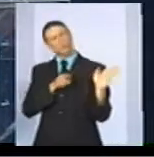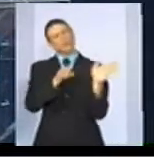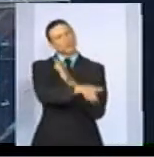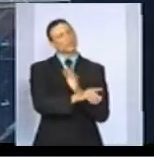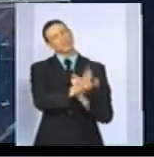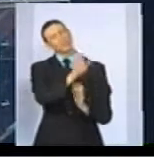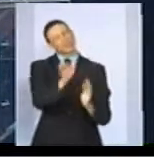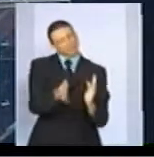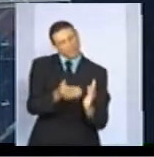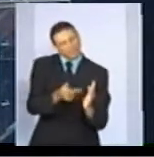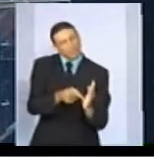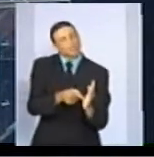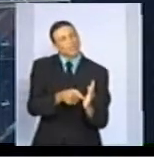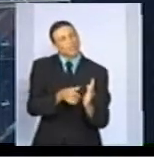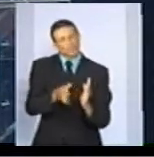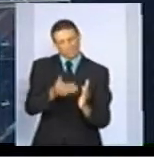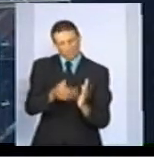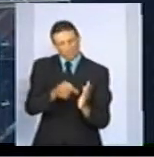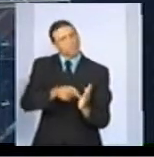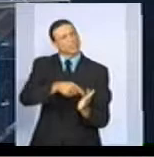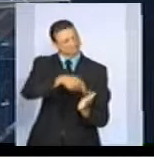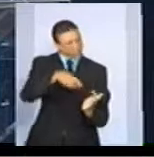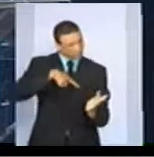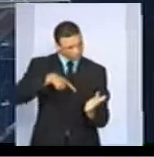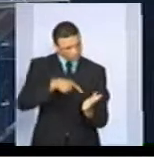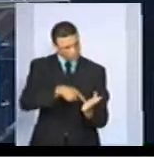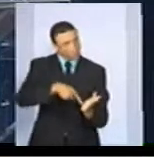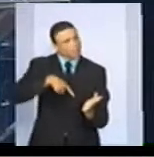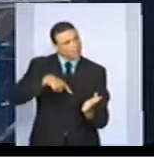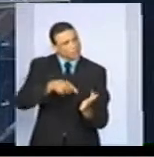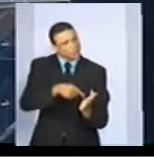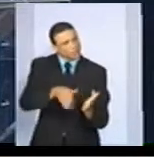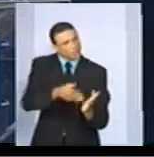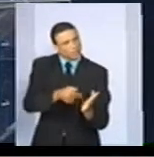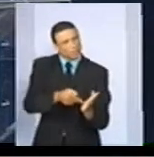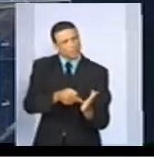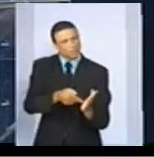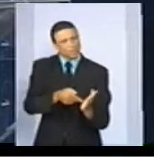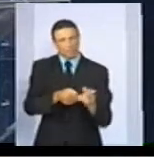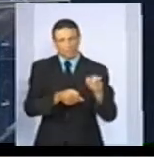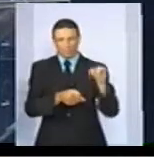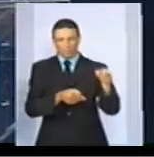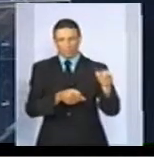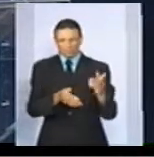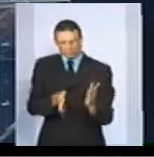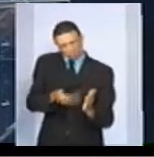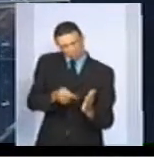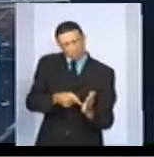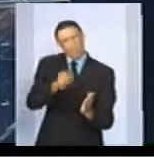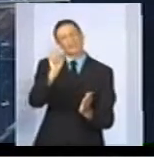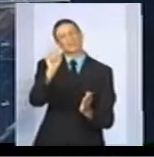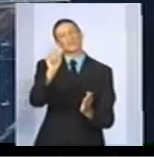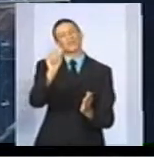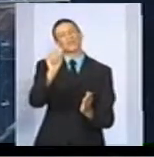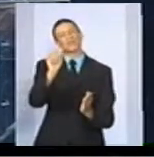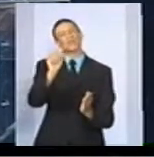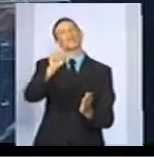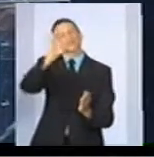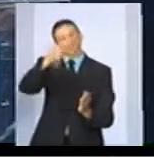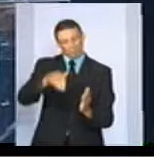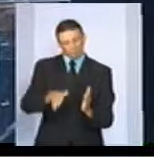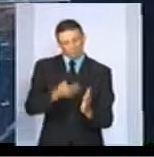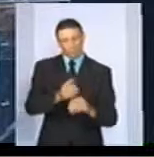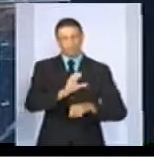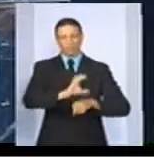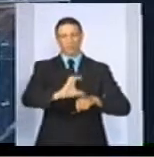ver o livrinho isso está no livrinho em dúbio pró livrinho o livrinho era a